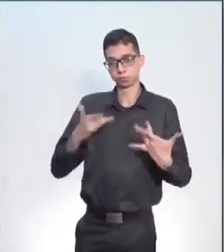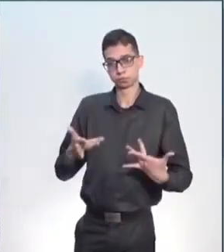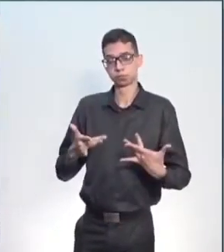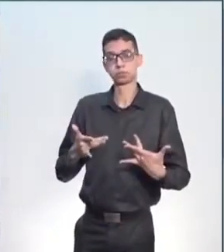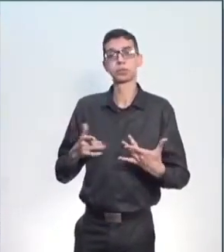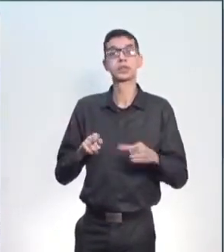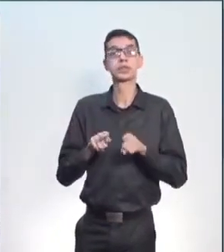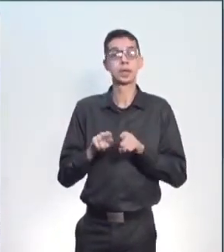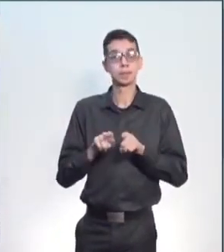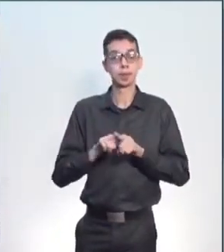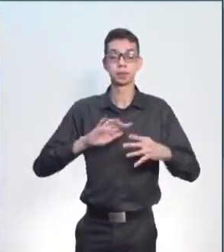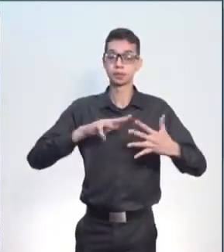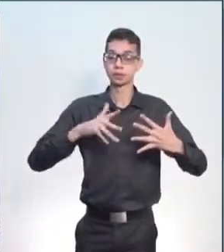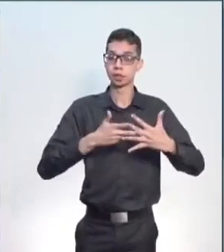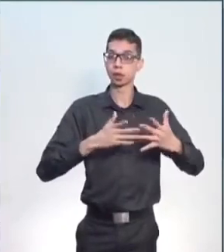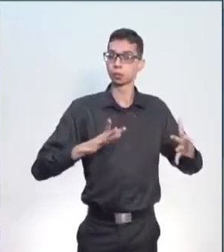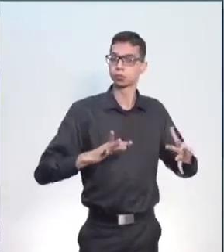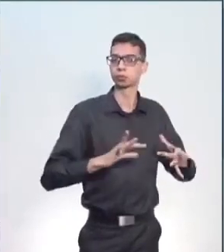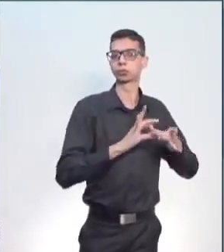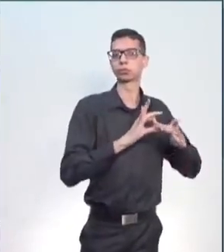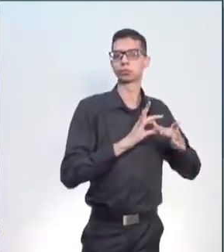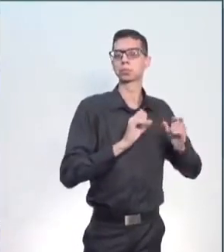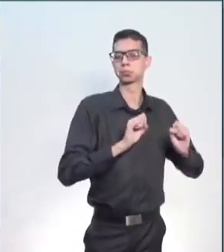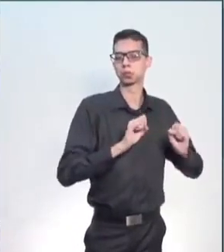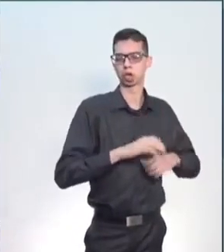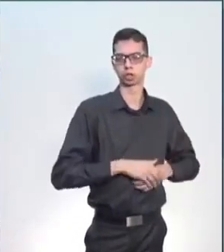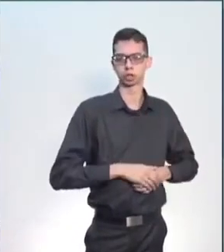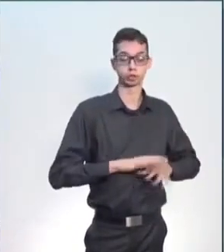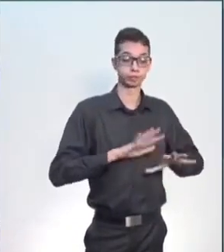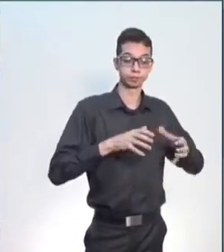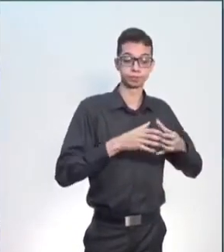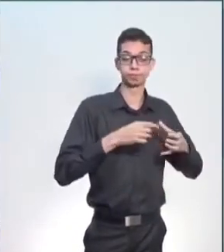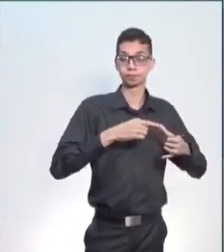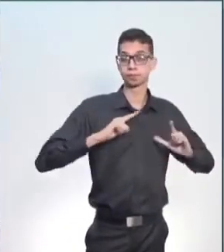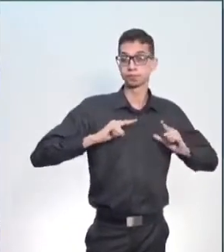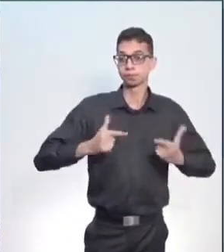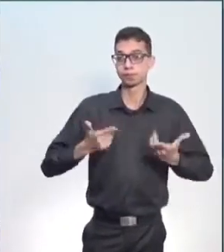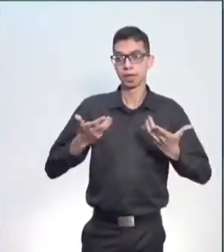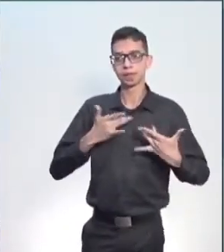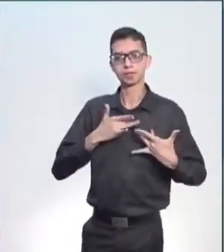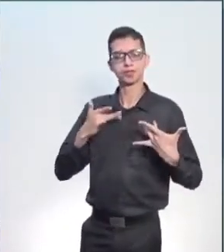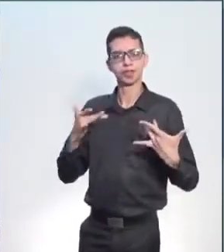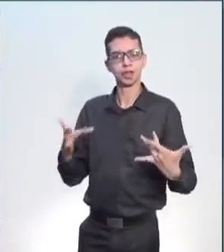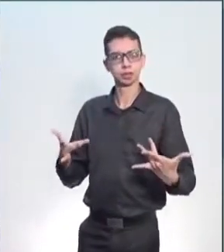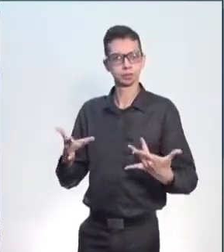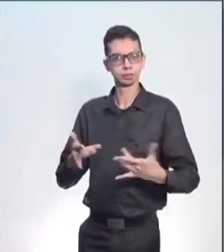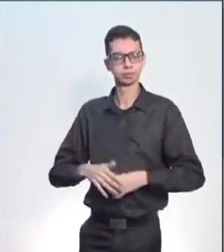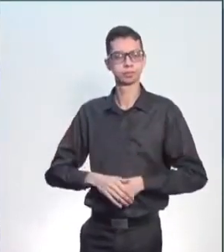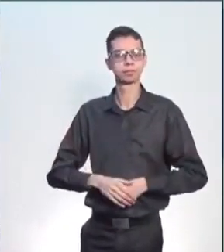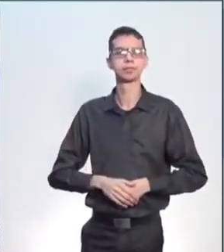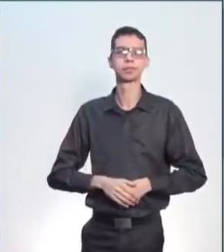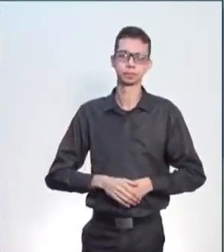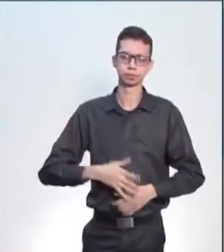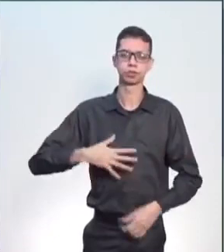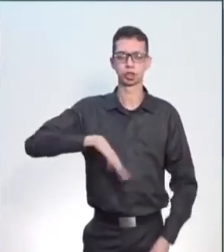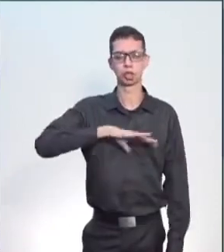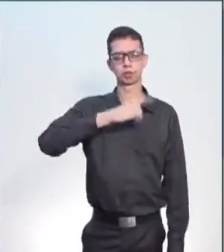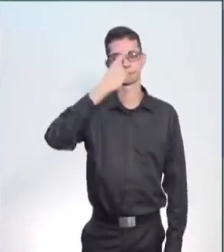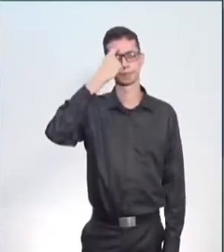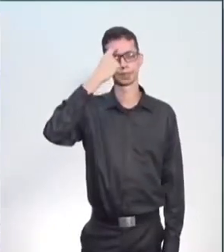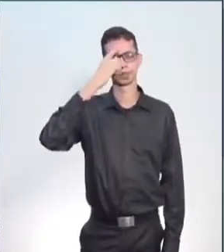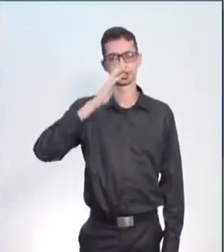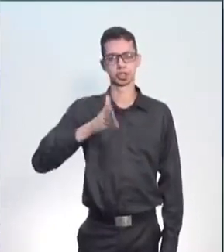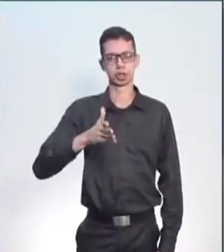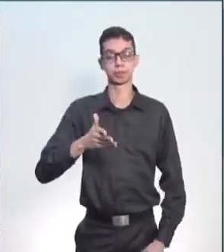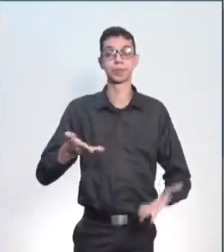conjunto de cidadãos que resolve fazer uma ação solidária, né? Então, aqui a gente já está pensando nessa ação, né?